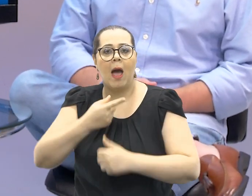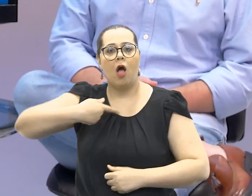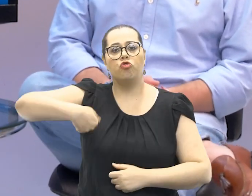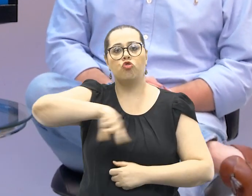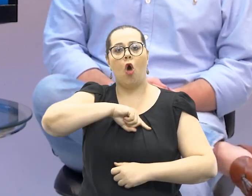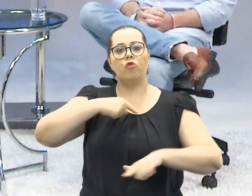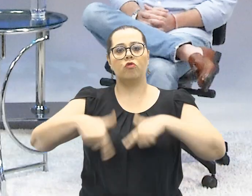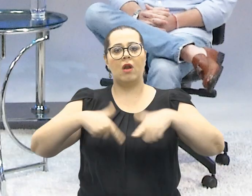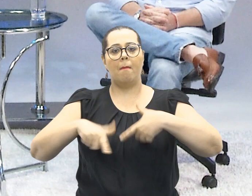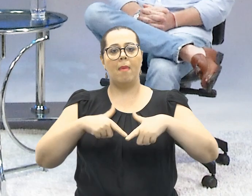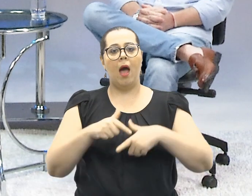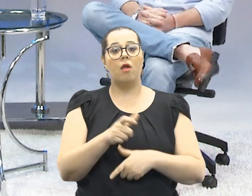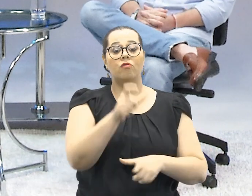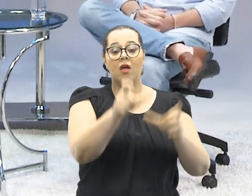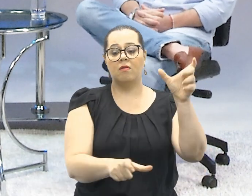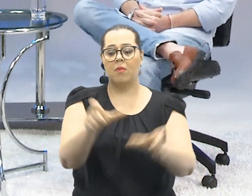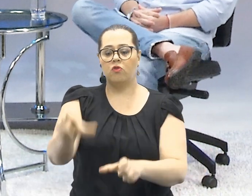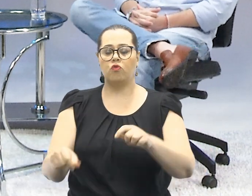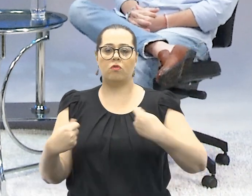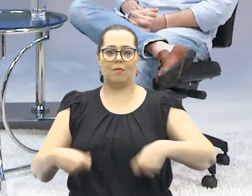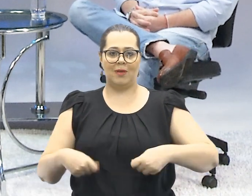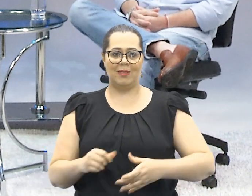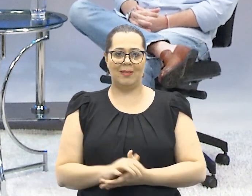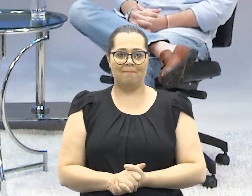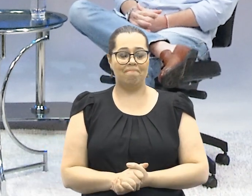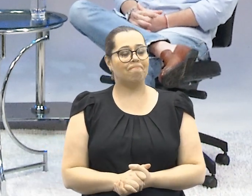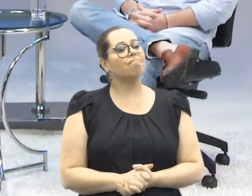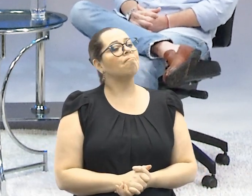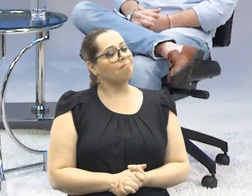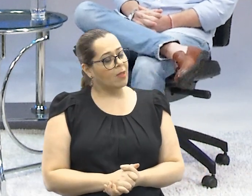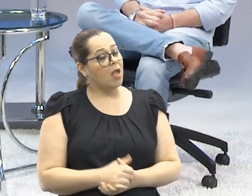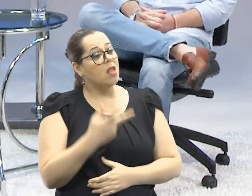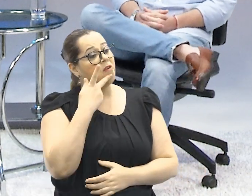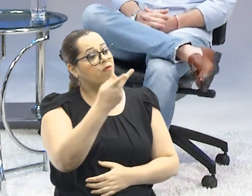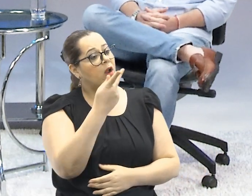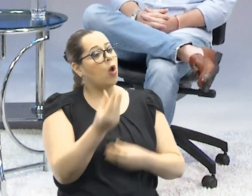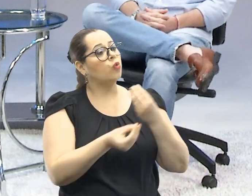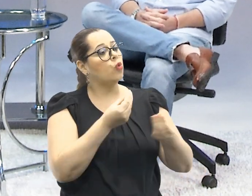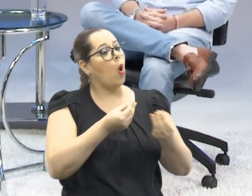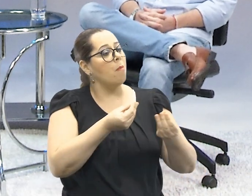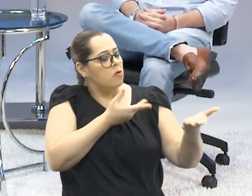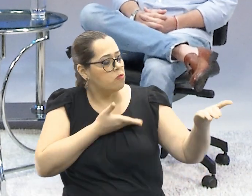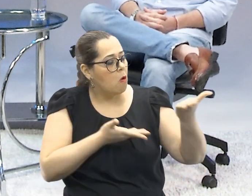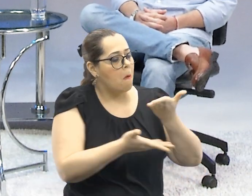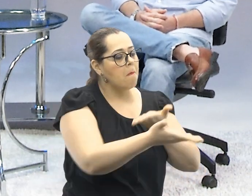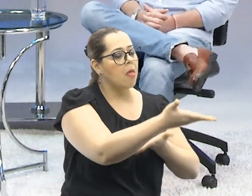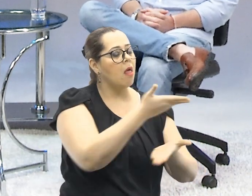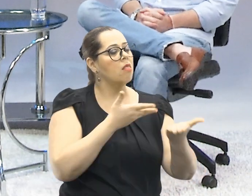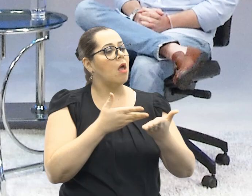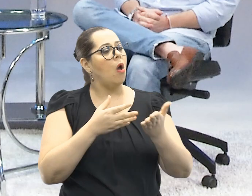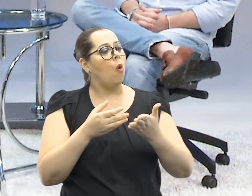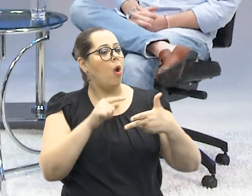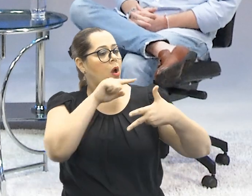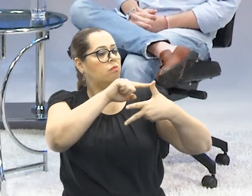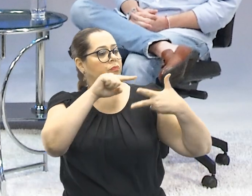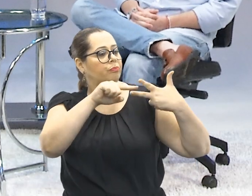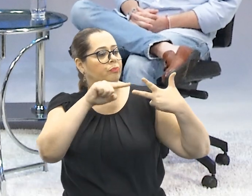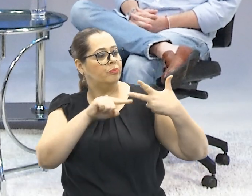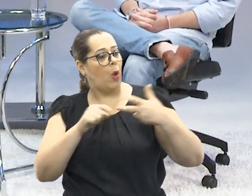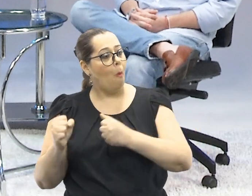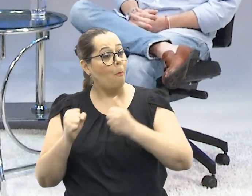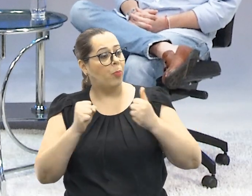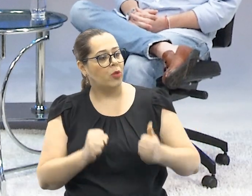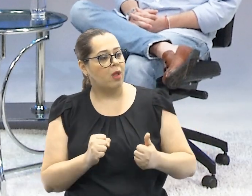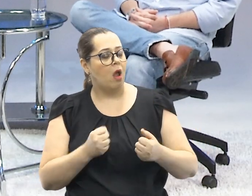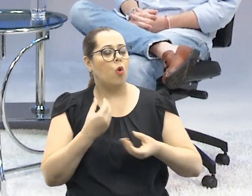do nosso serviço. Agora, falando em relação a essa cooperação entre os poderes, a gente falou bastante desse contato direto com a